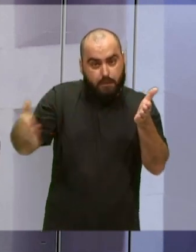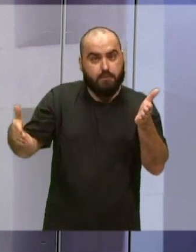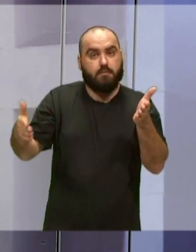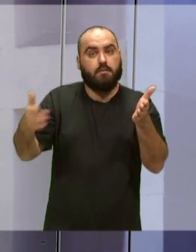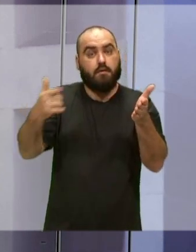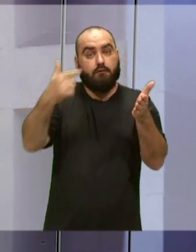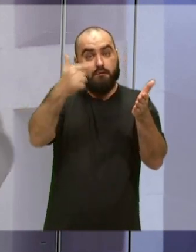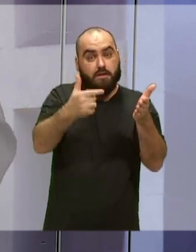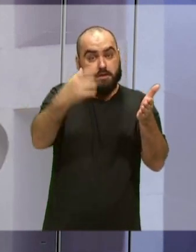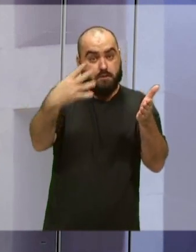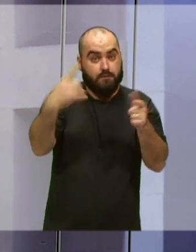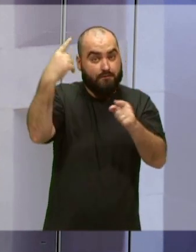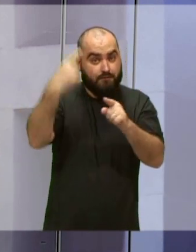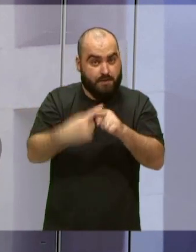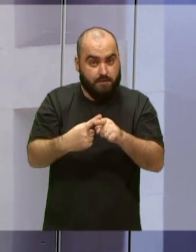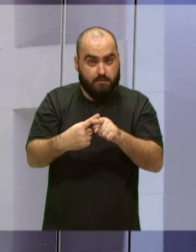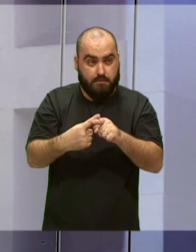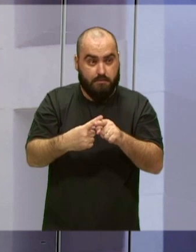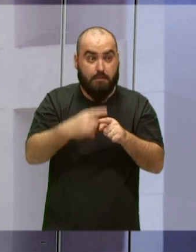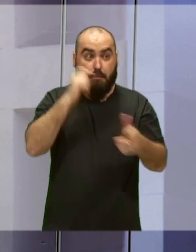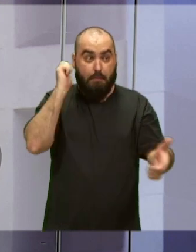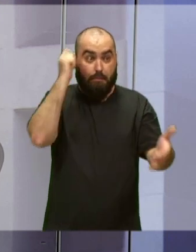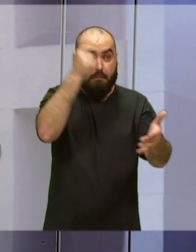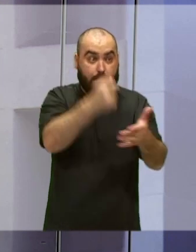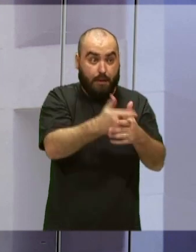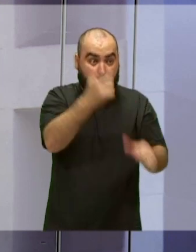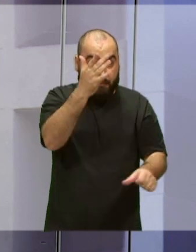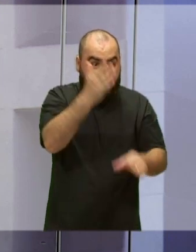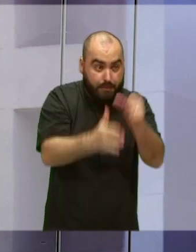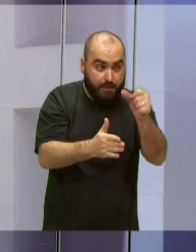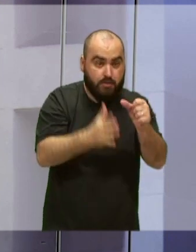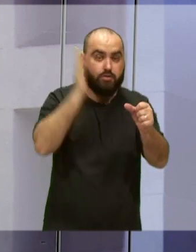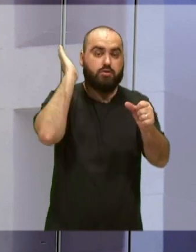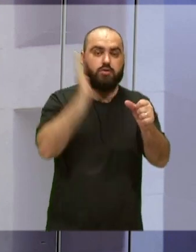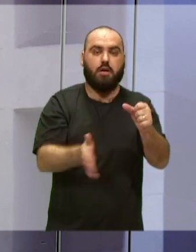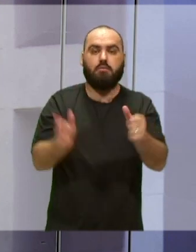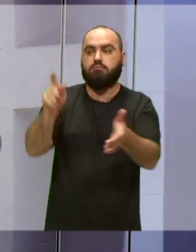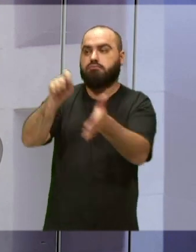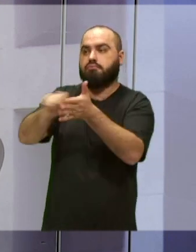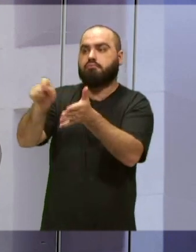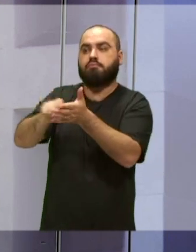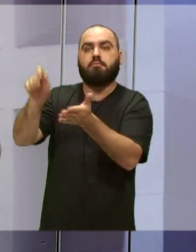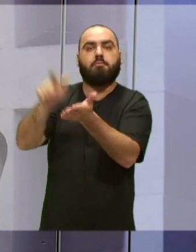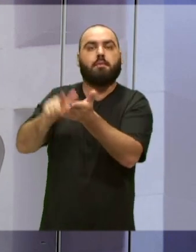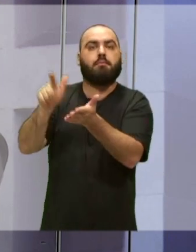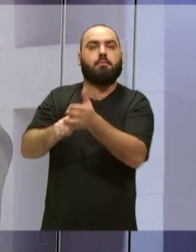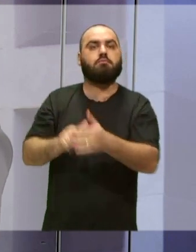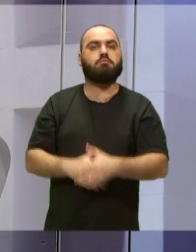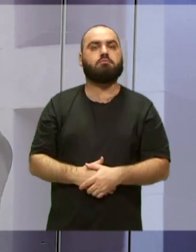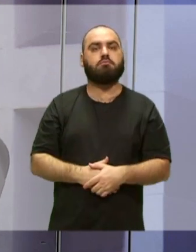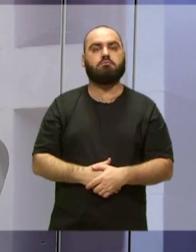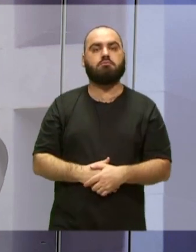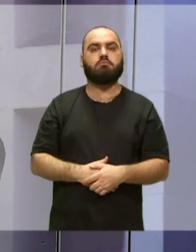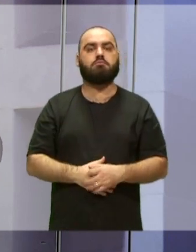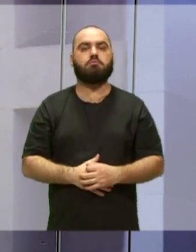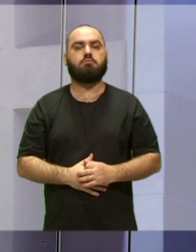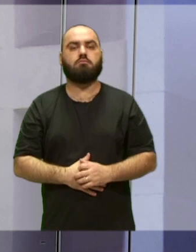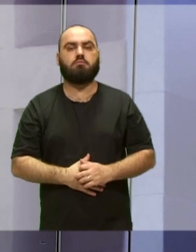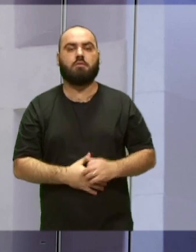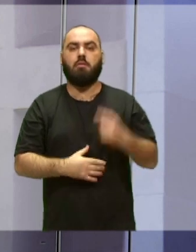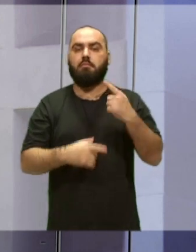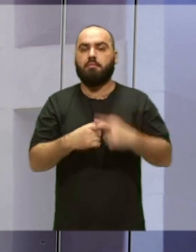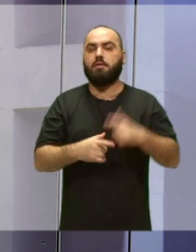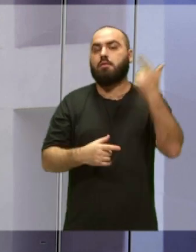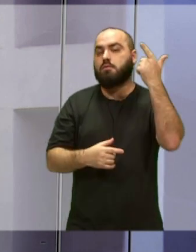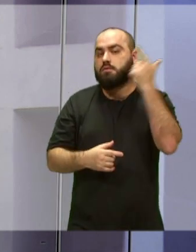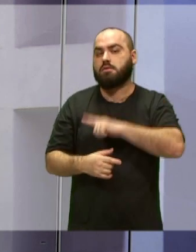parcelário pagou a primeira parcela já sai com a escritura na mão por quê Porque daí ele pode também captar no mercado o dinheiro para